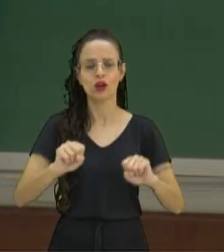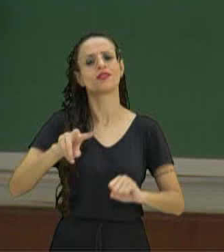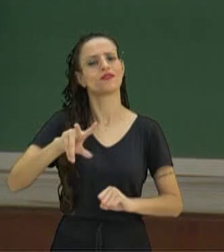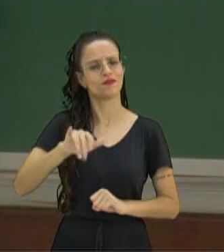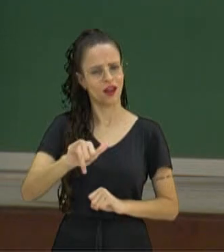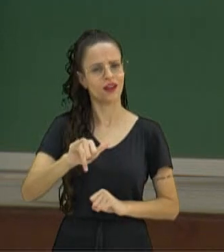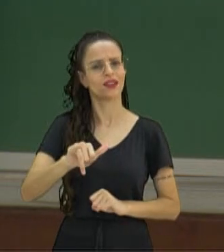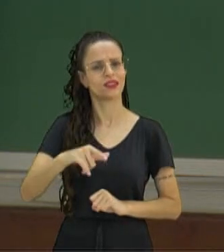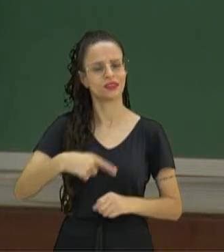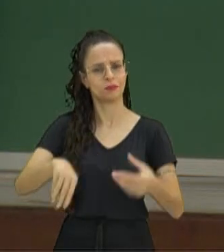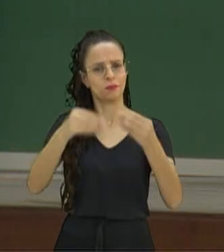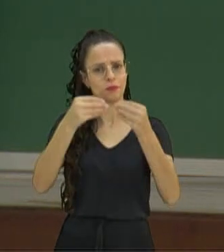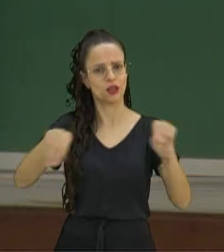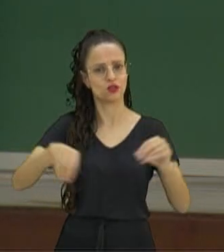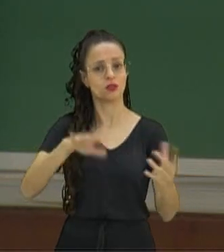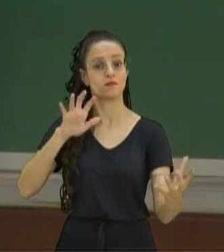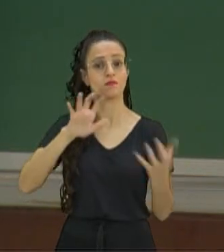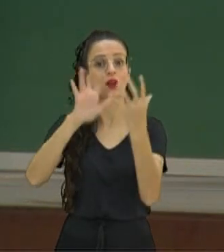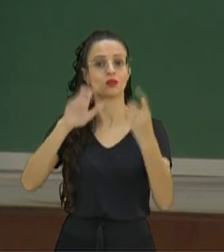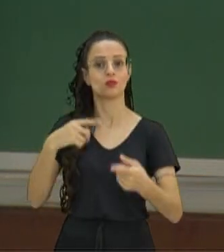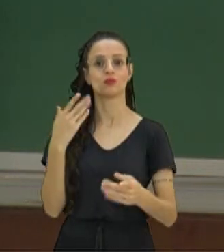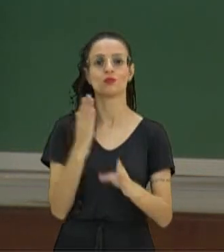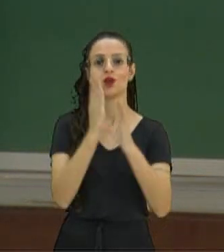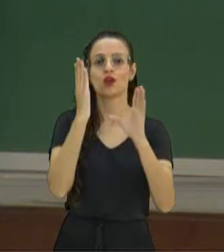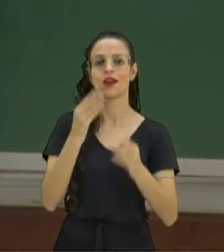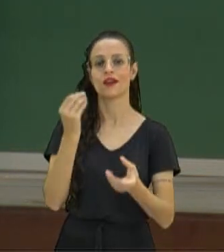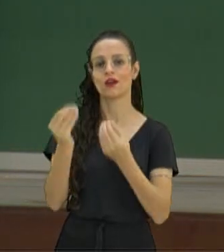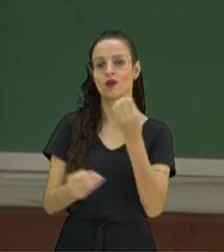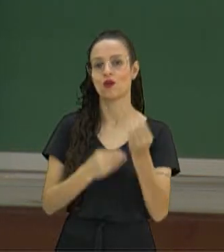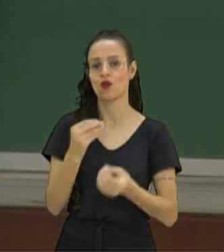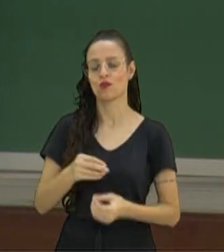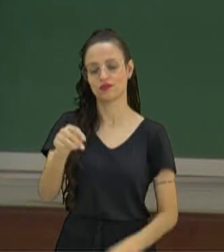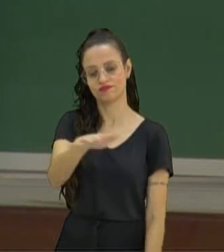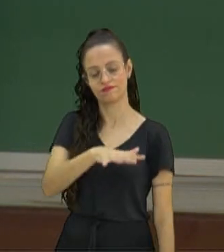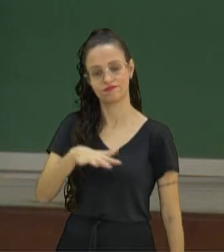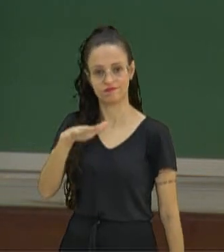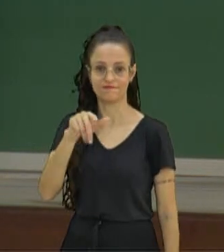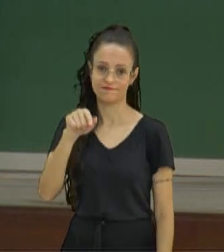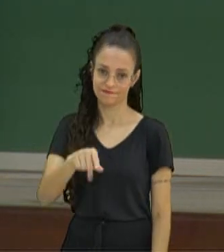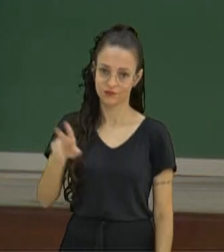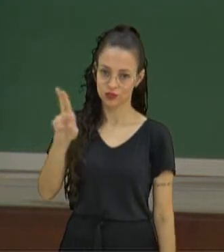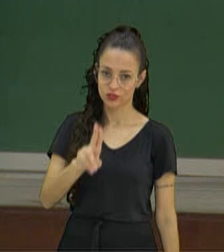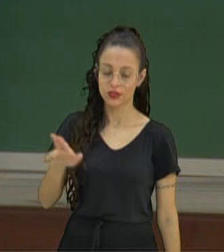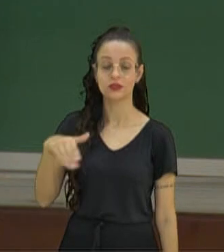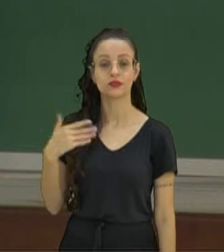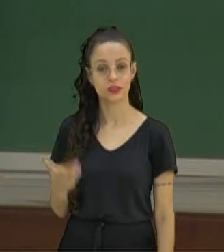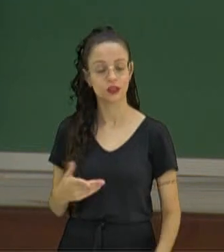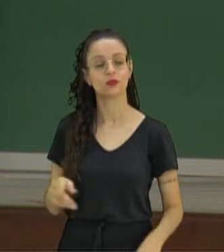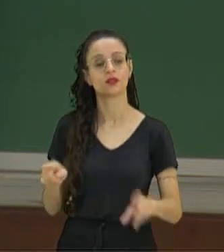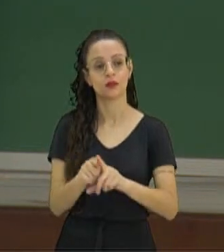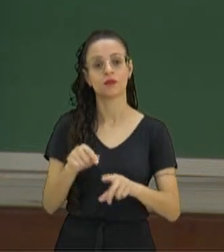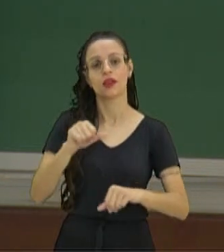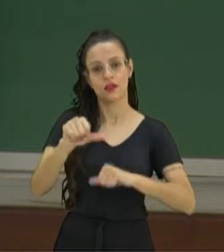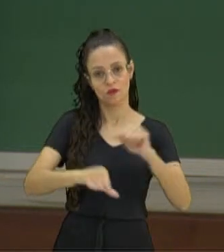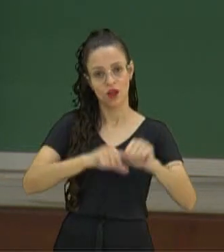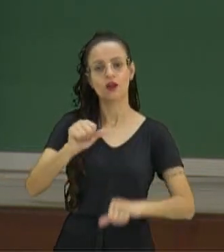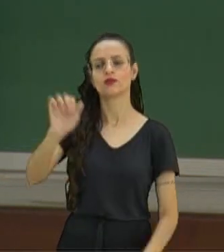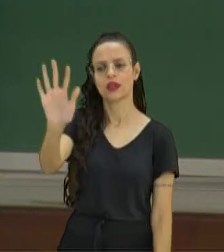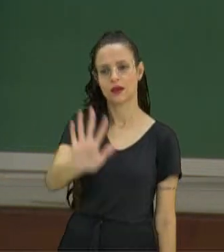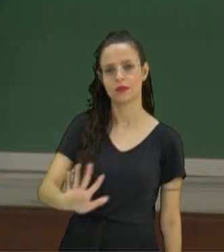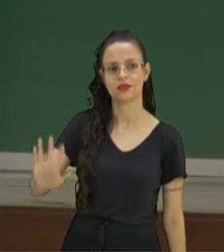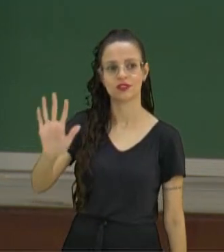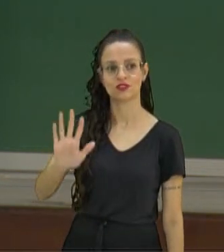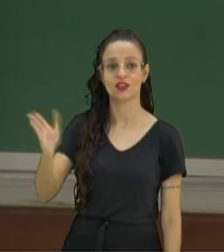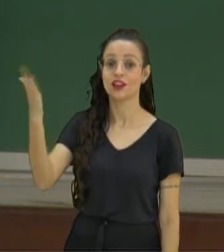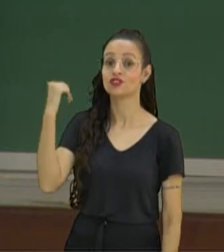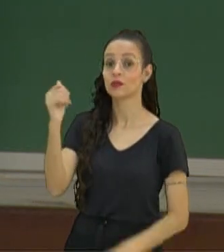gerar determinados impactos pela maneira como aquele espaço geográfico está sendo utilizado. E vai alterar a paisagem. Aqui